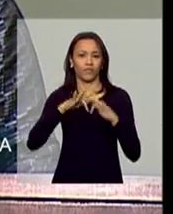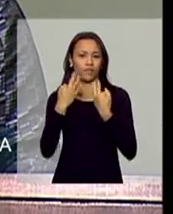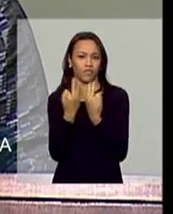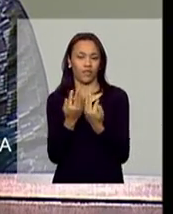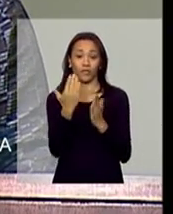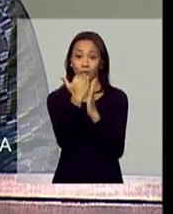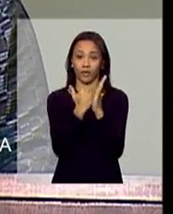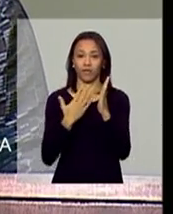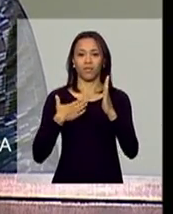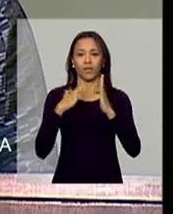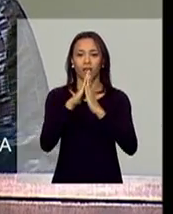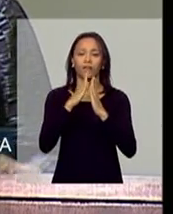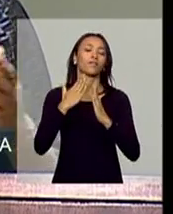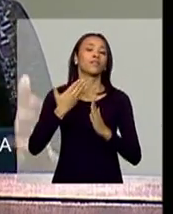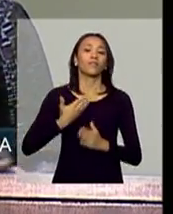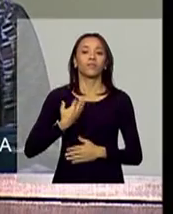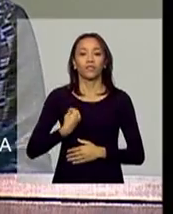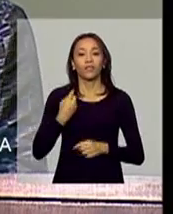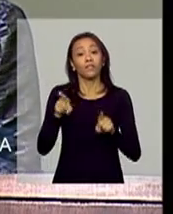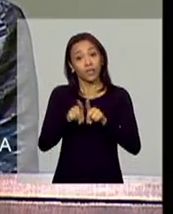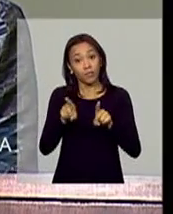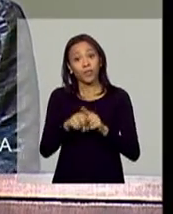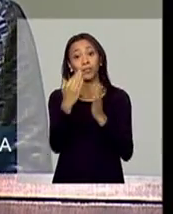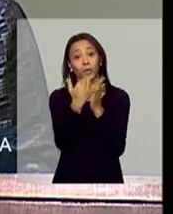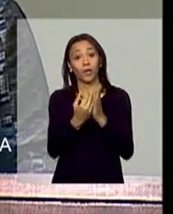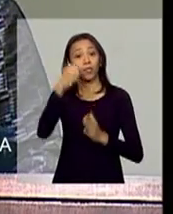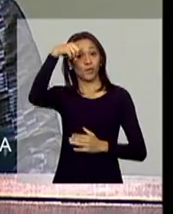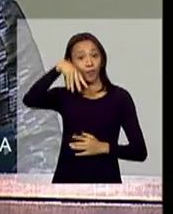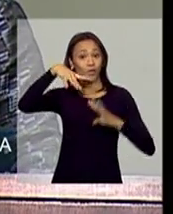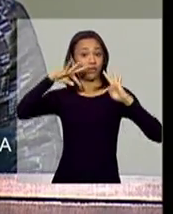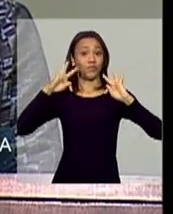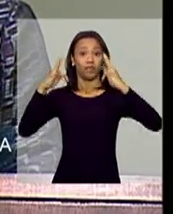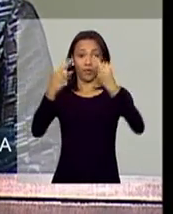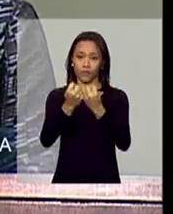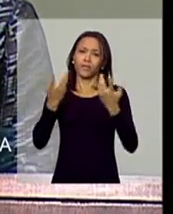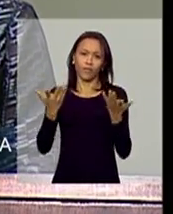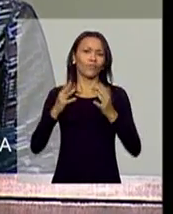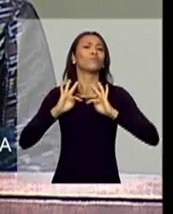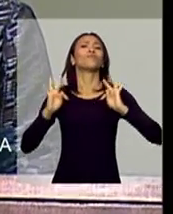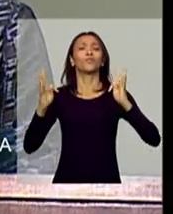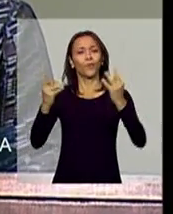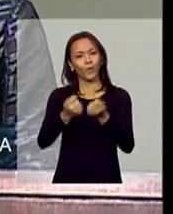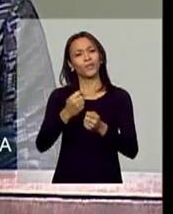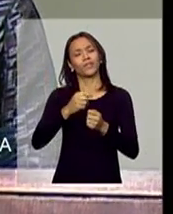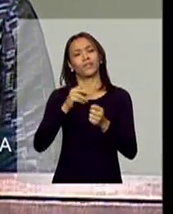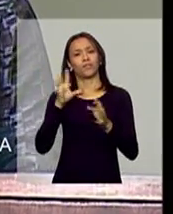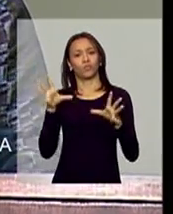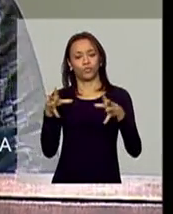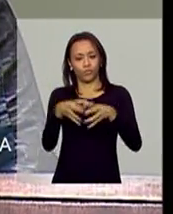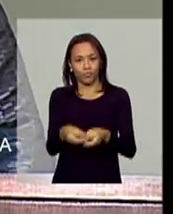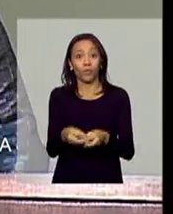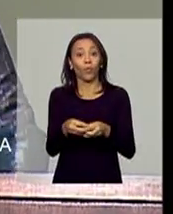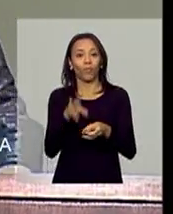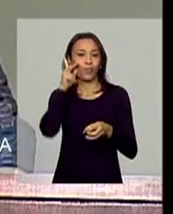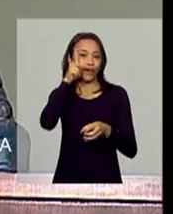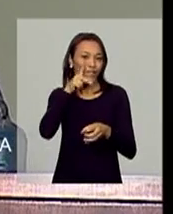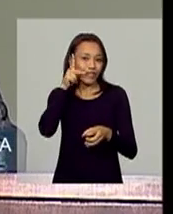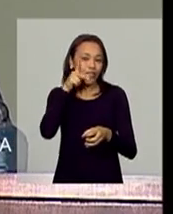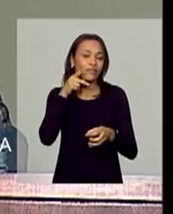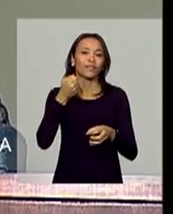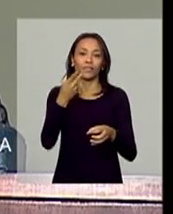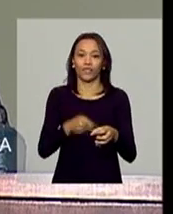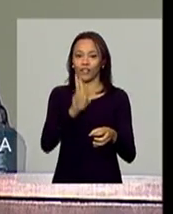Minha Vida, enfim, do Luz para Todos, enfim, de todas as políticas que o Brasil